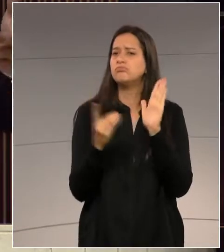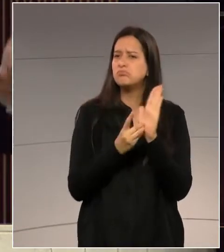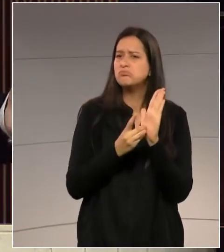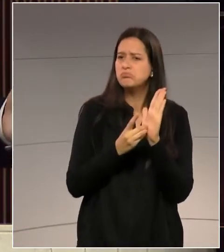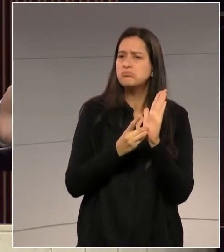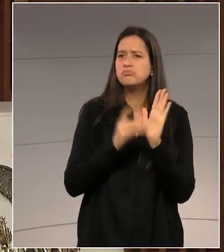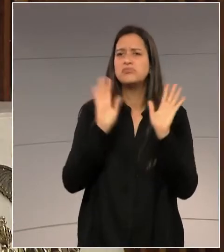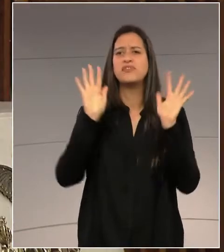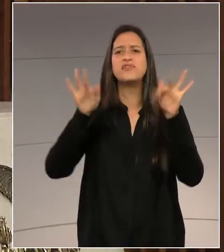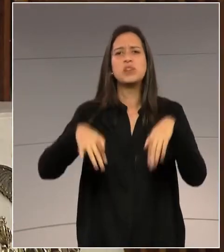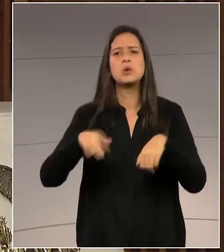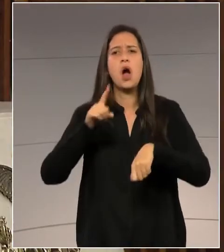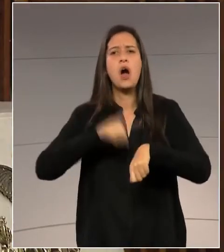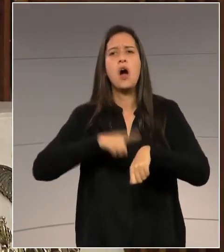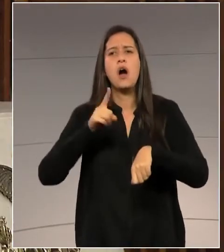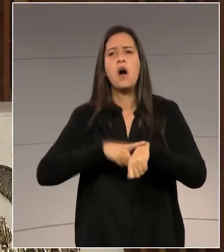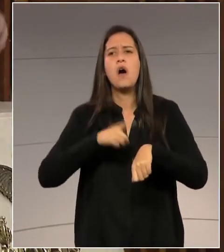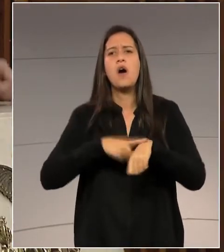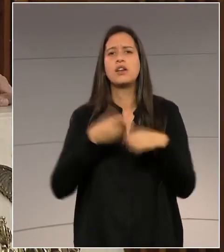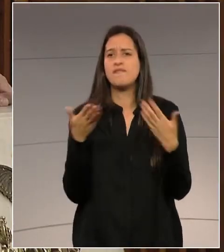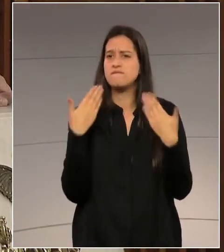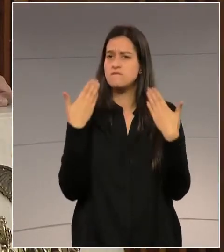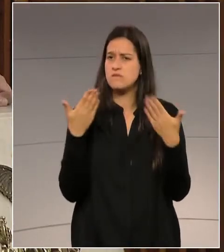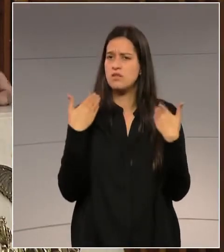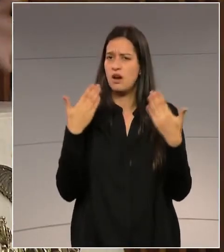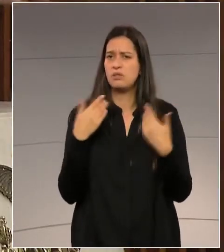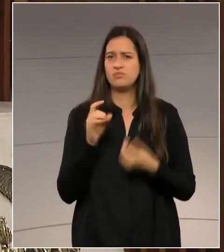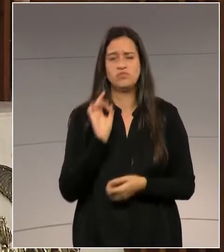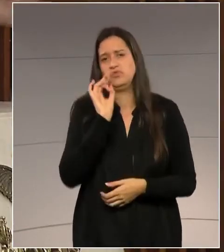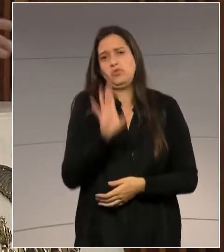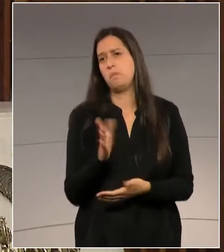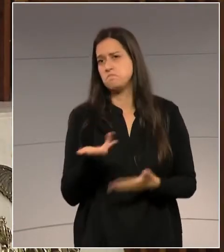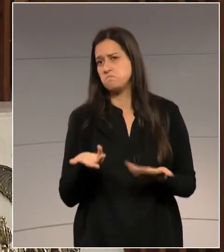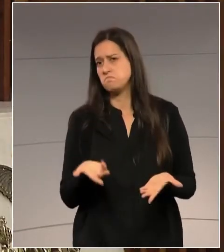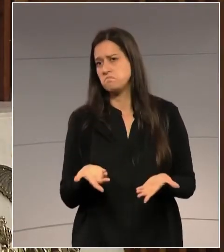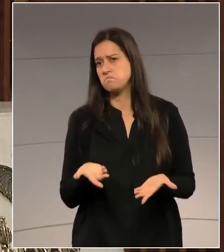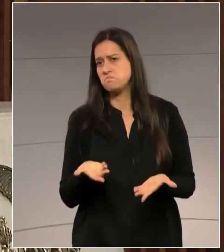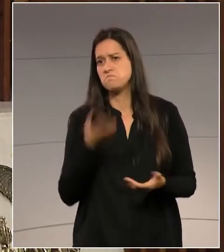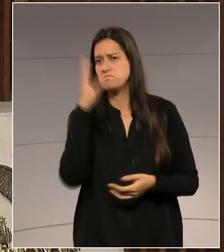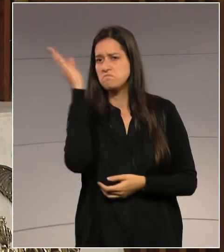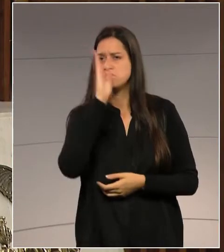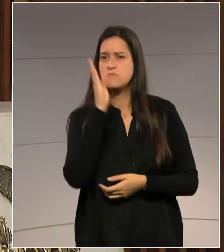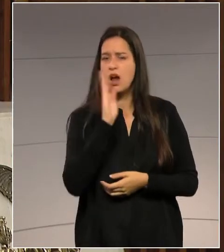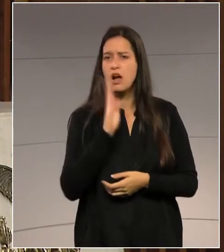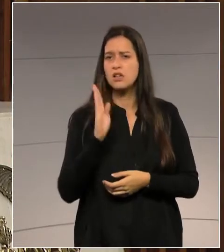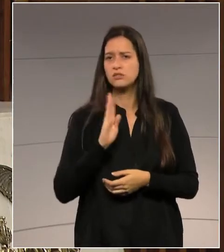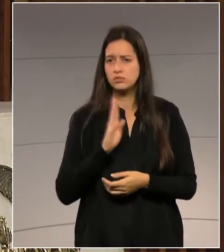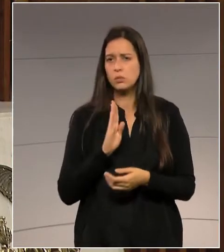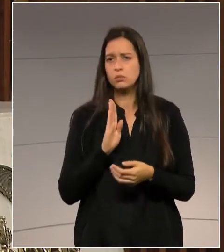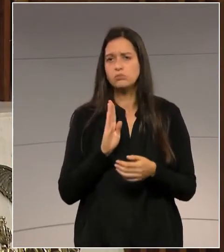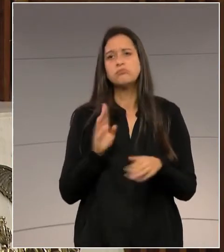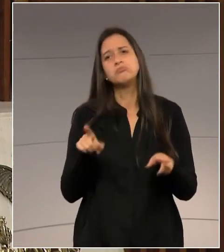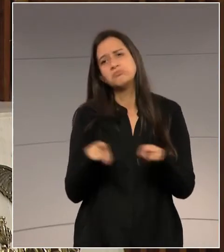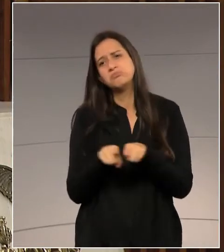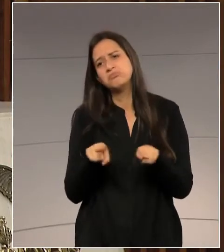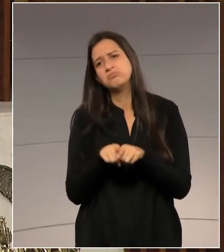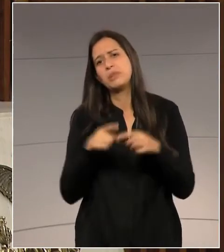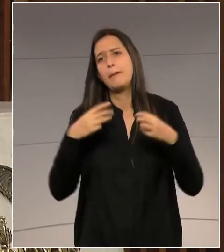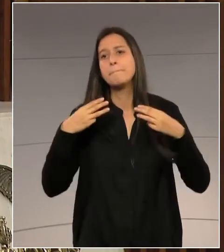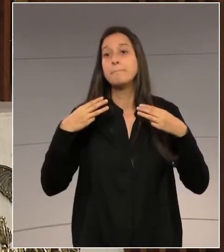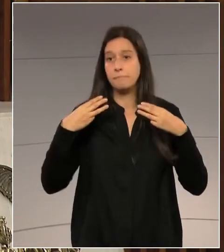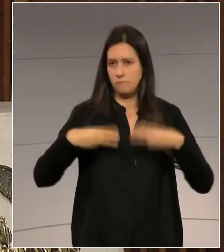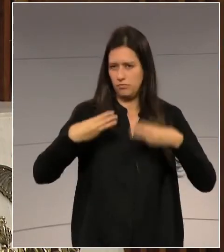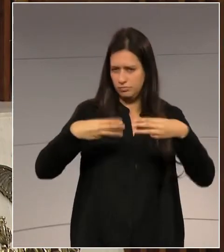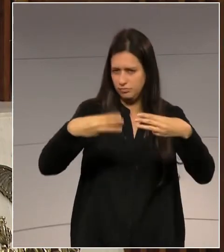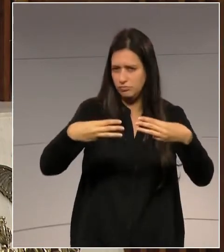resto só piorou país a taxa de desemprego cadê guedes falava que com três meses a economia do brasil é recuperar depois